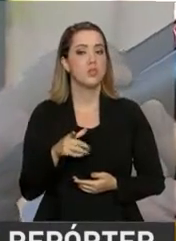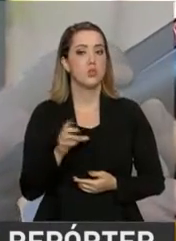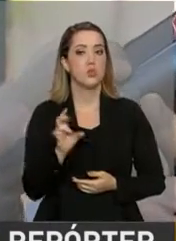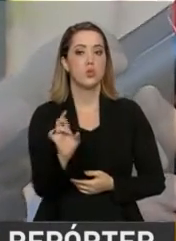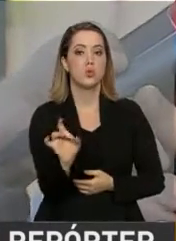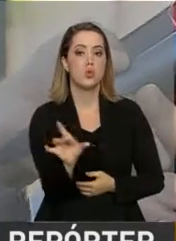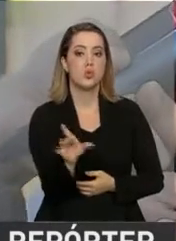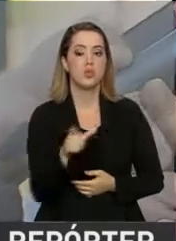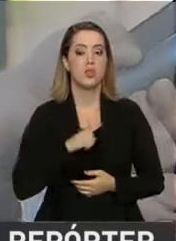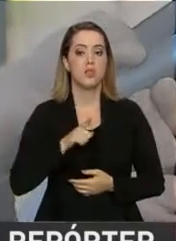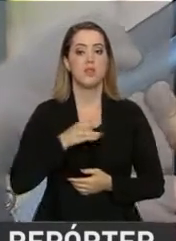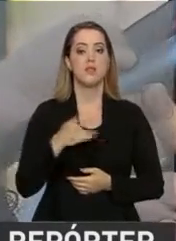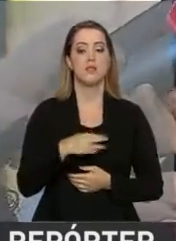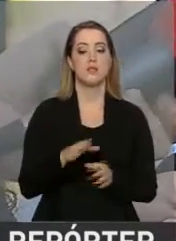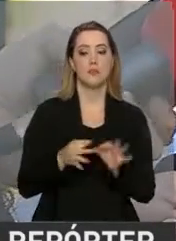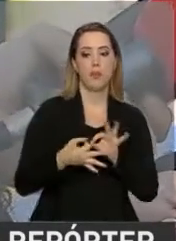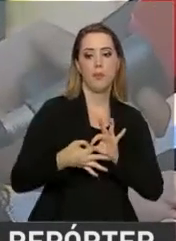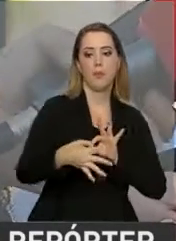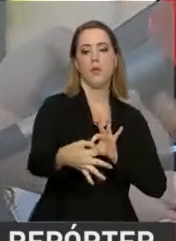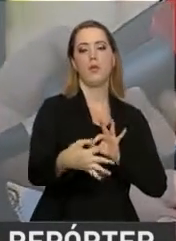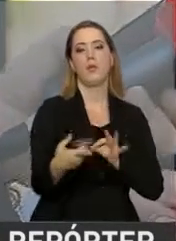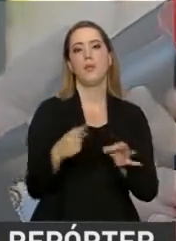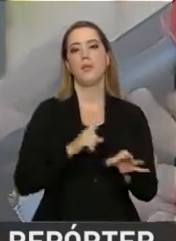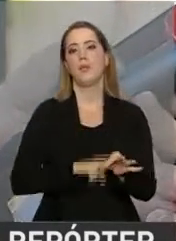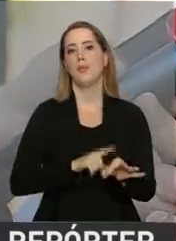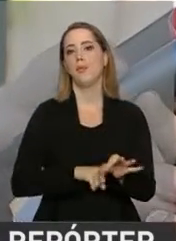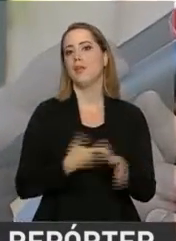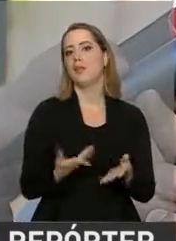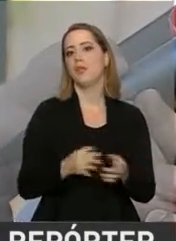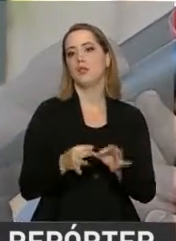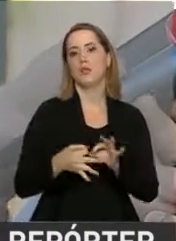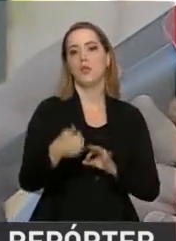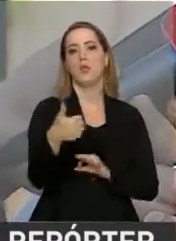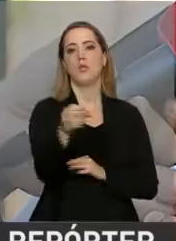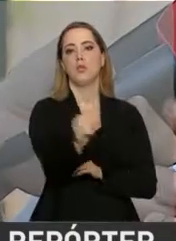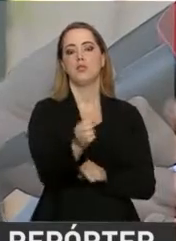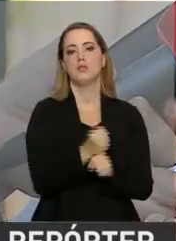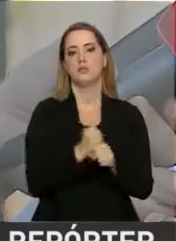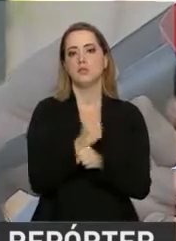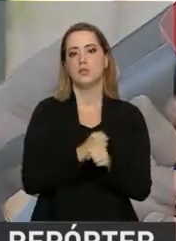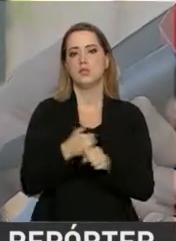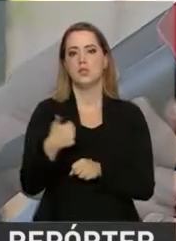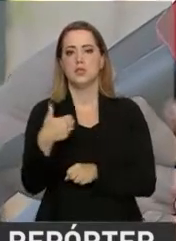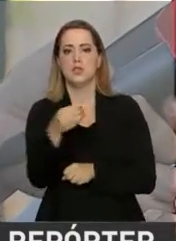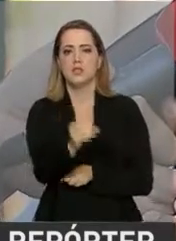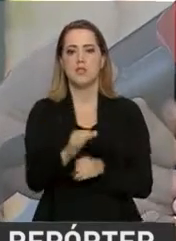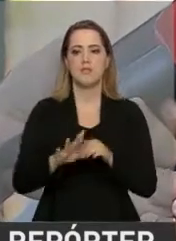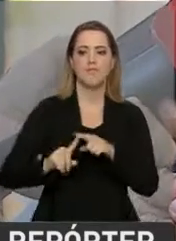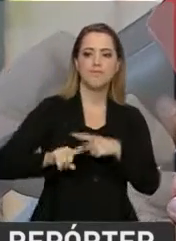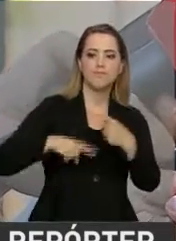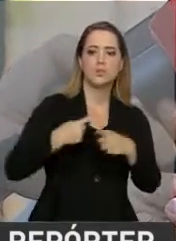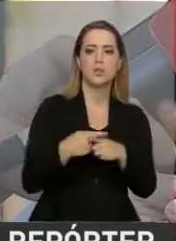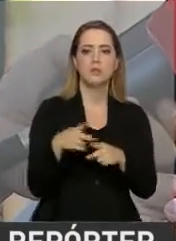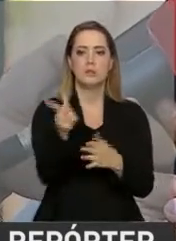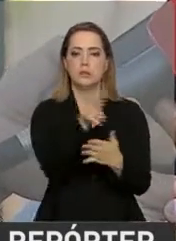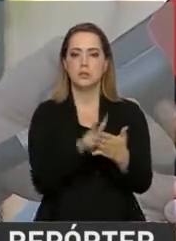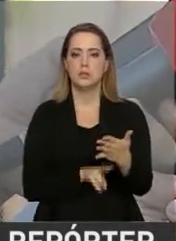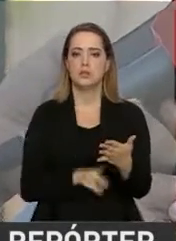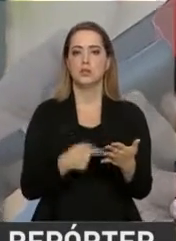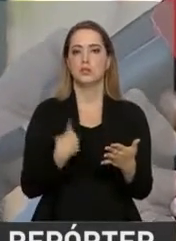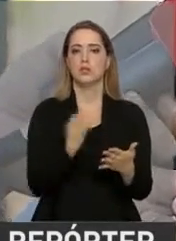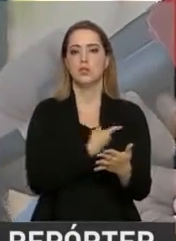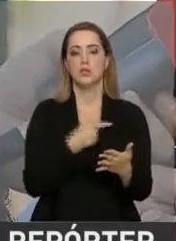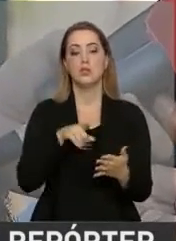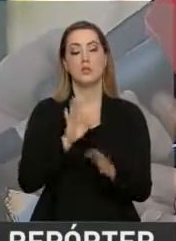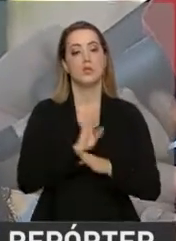um pouco mais é extensivo então acho que o fato de 10 anos com a revisão os próximos dez anos ele já é salutar na medida em que eu